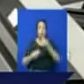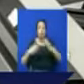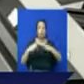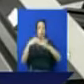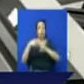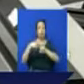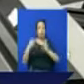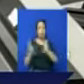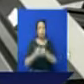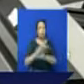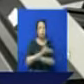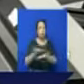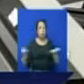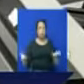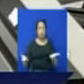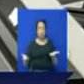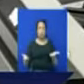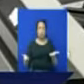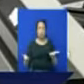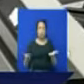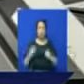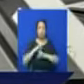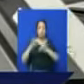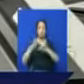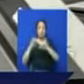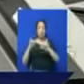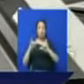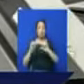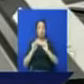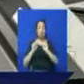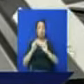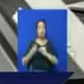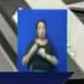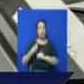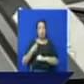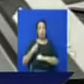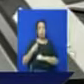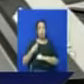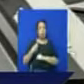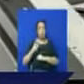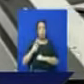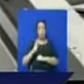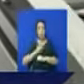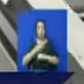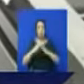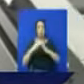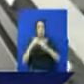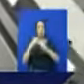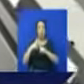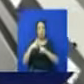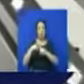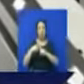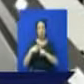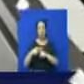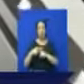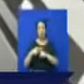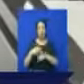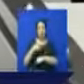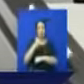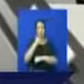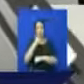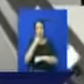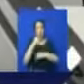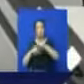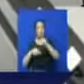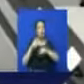com vocês, trazermos um pouco do que nós vivemos dentro da nossa própria igreja, né? Talvez pedimos desculpa pela escolha